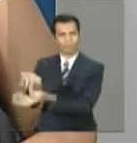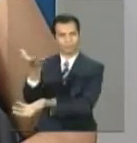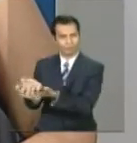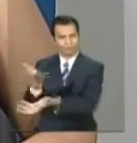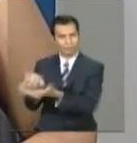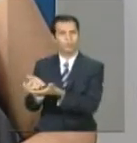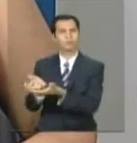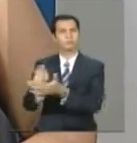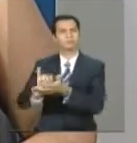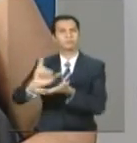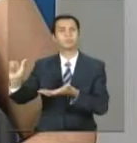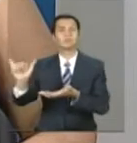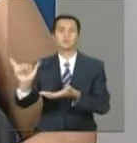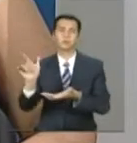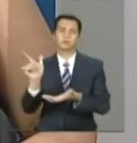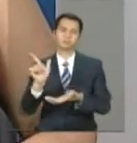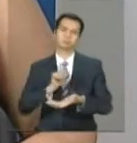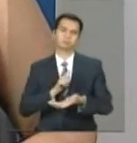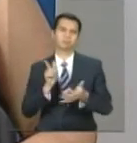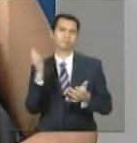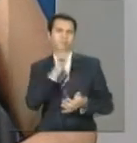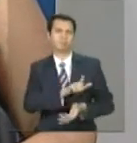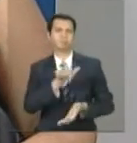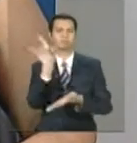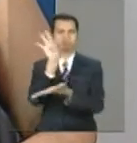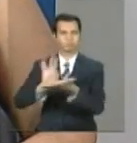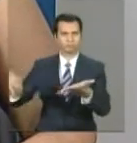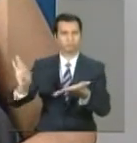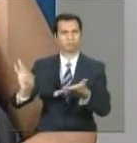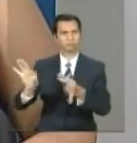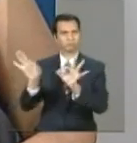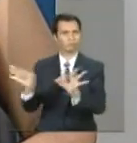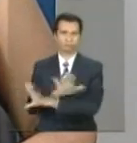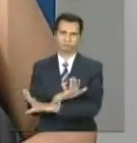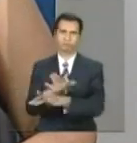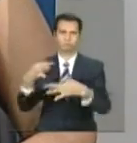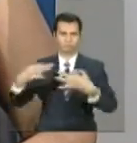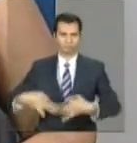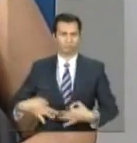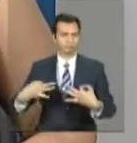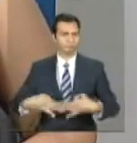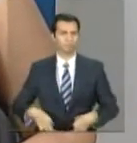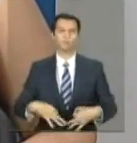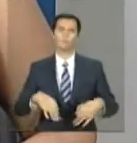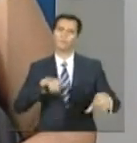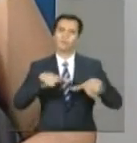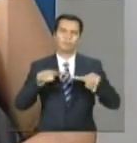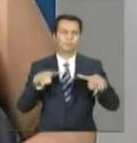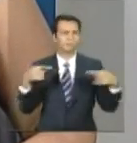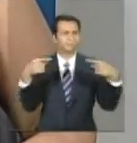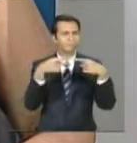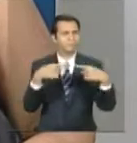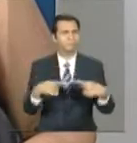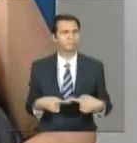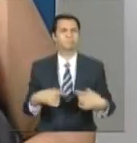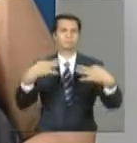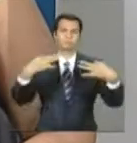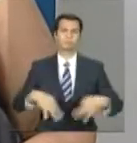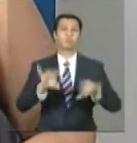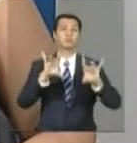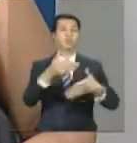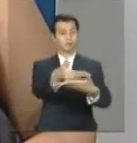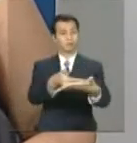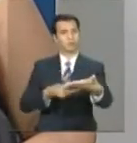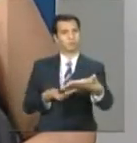único. E aí a ação de atualização cadastral, ela se conclui. O Procedimento. procedimento é exatamente o mesmo, a diferença está apenas nos